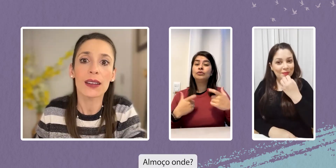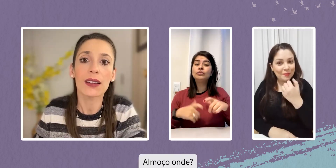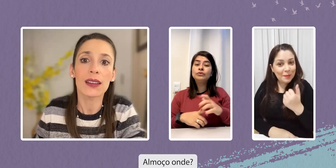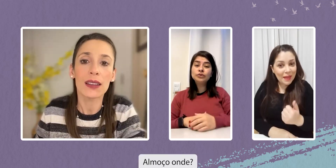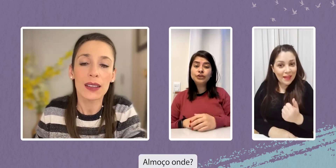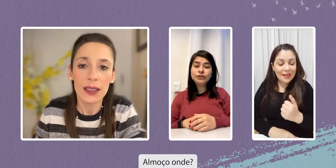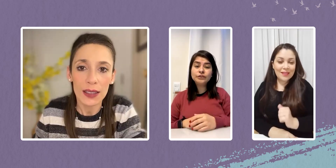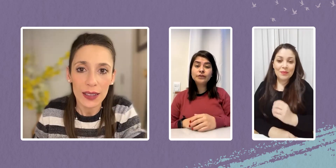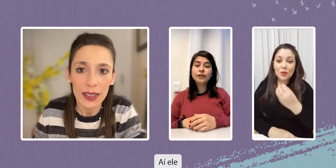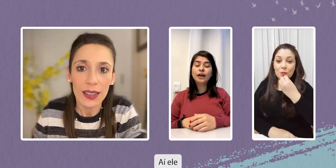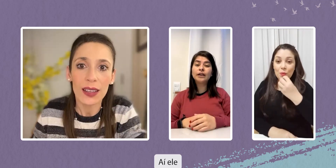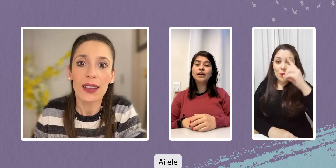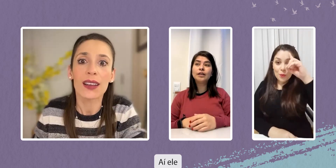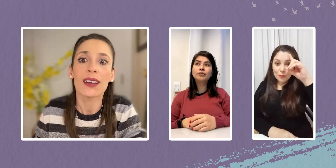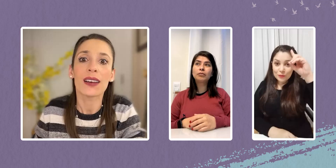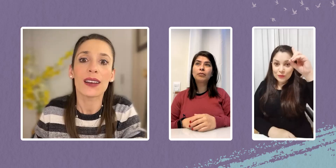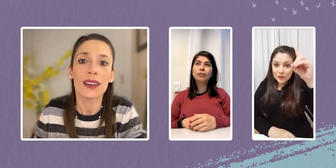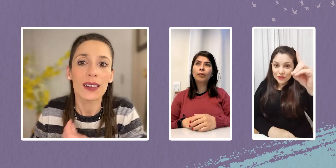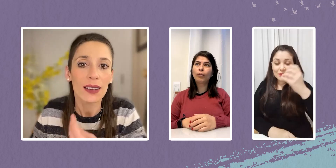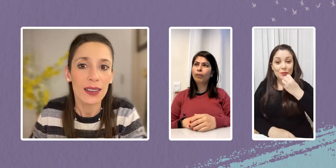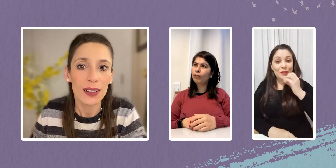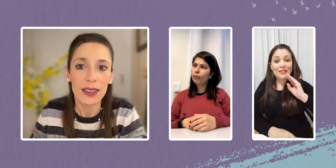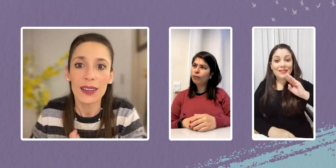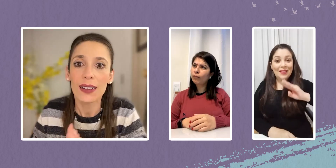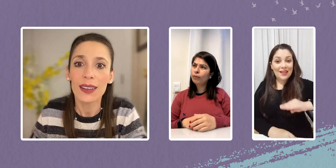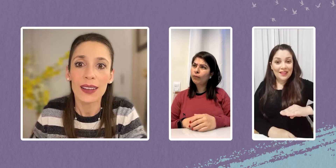Almoço onde? Aí ele.